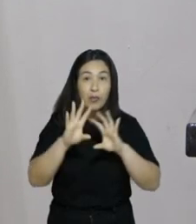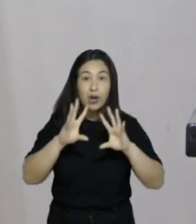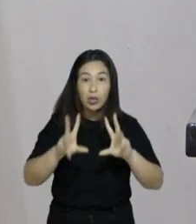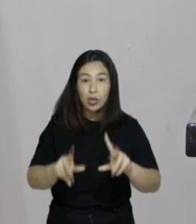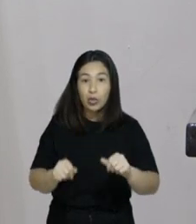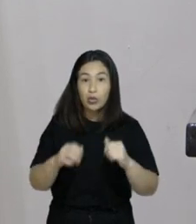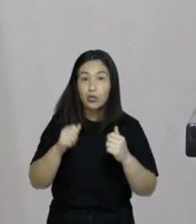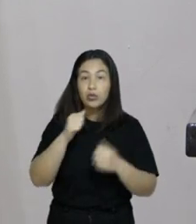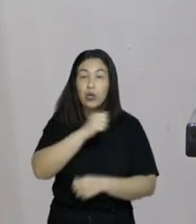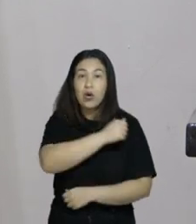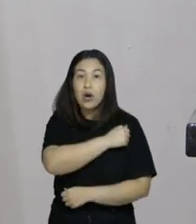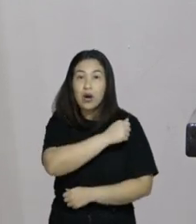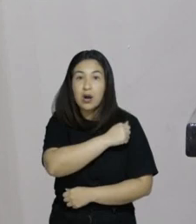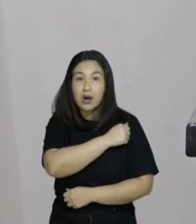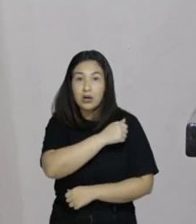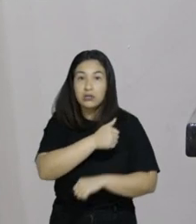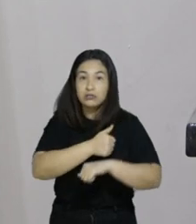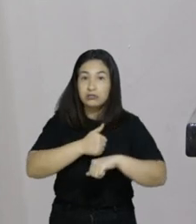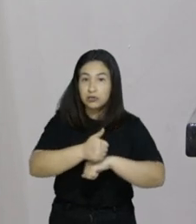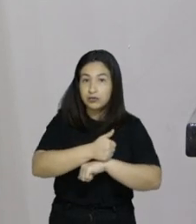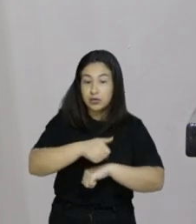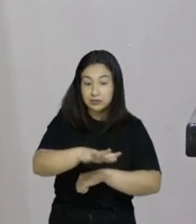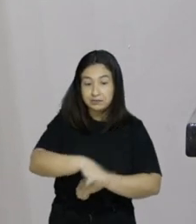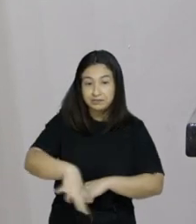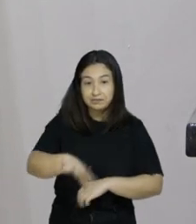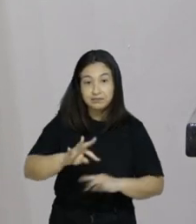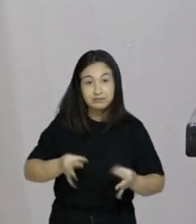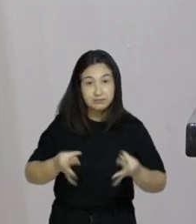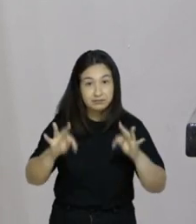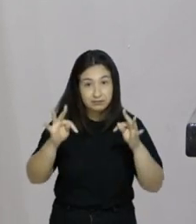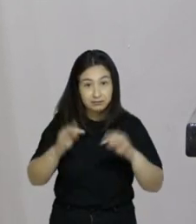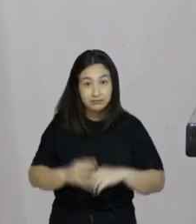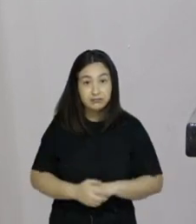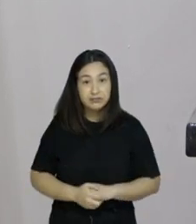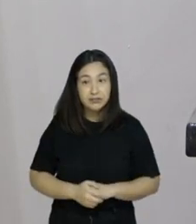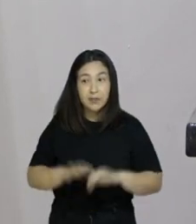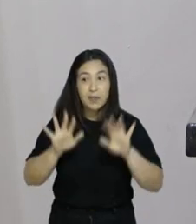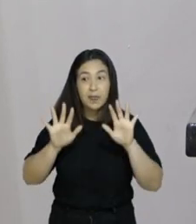estudantes em profissionais da área, mas sim de